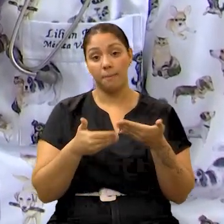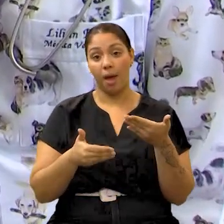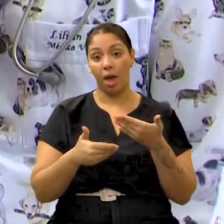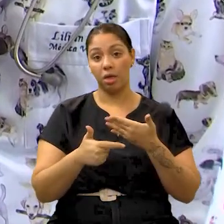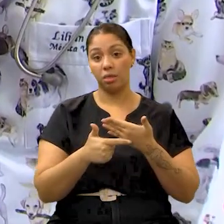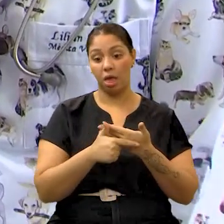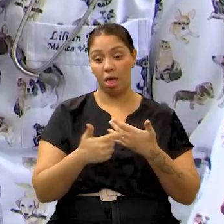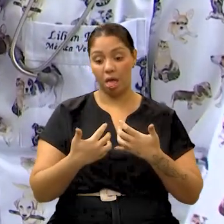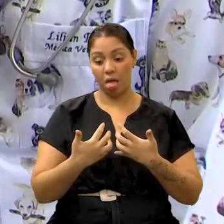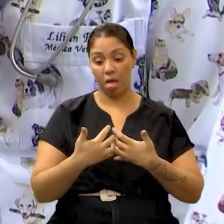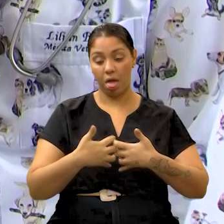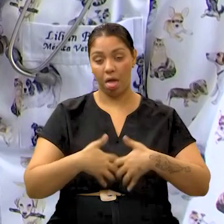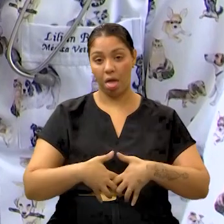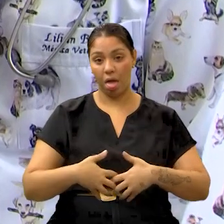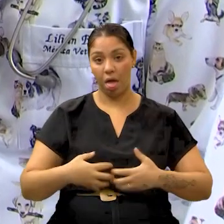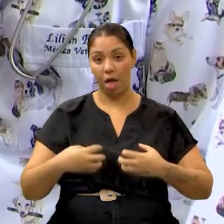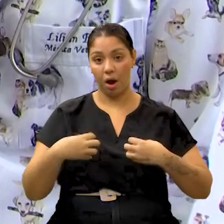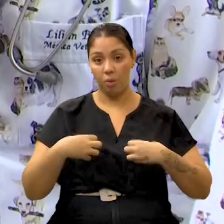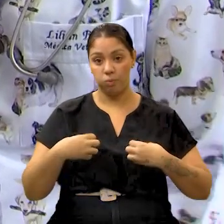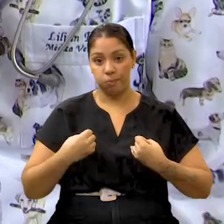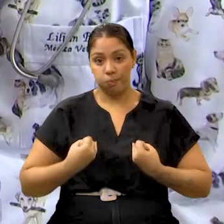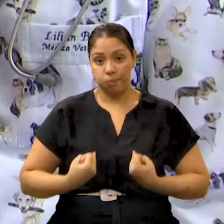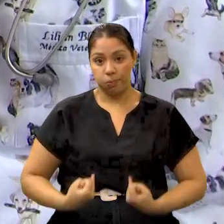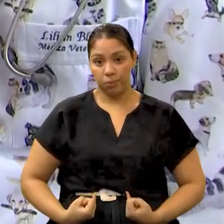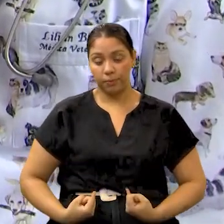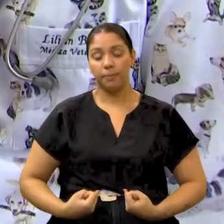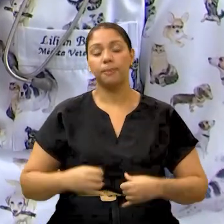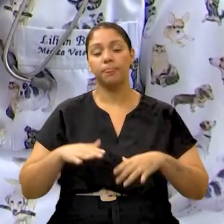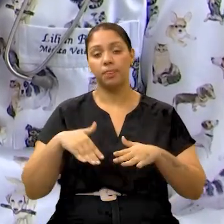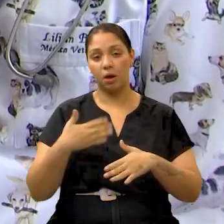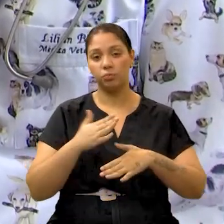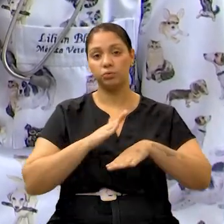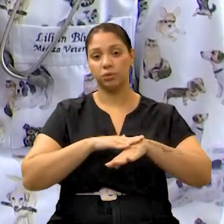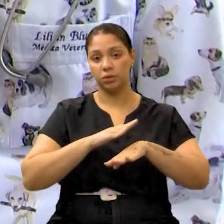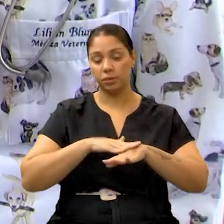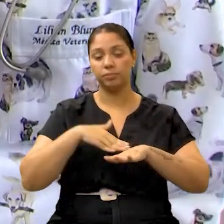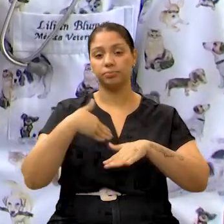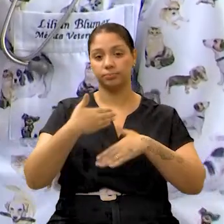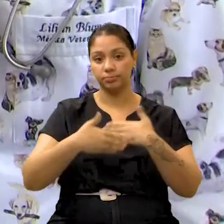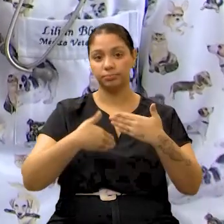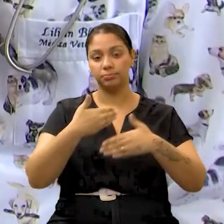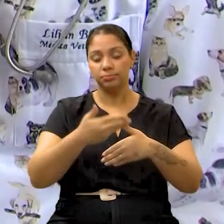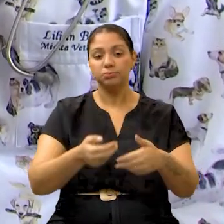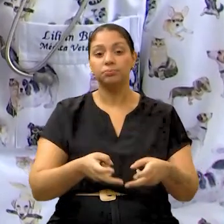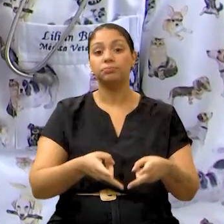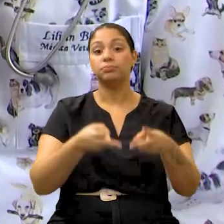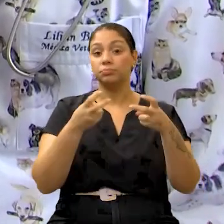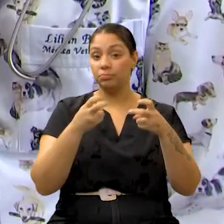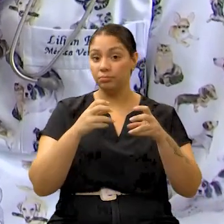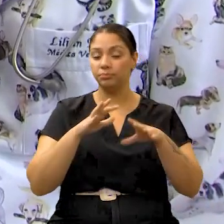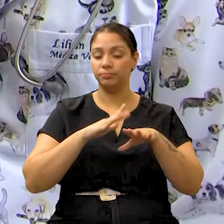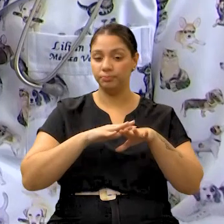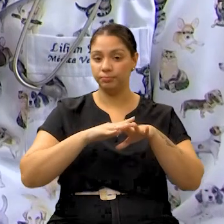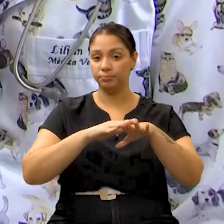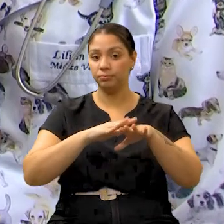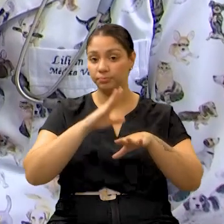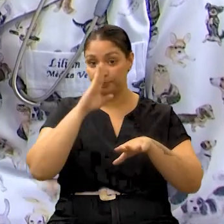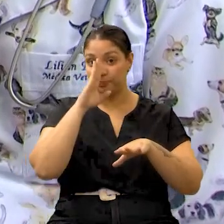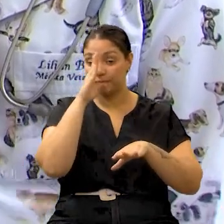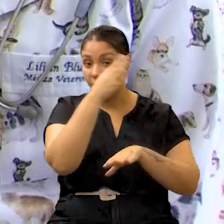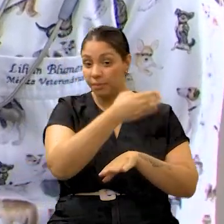perda da funcionalidade dos rins. Com o passar do tempo, e a gente observa essa